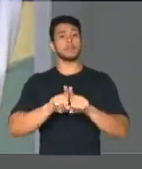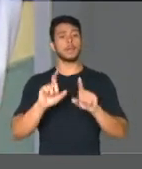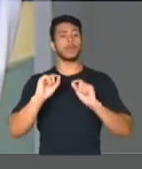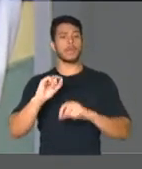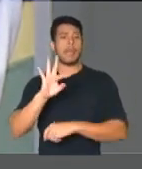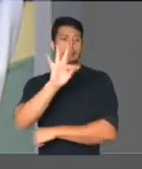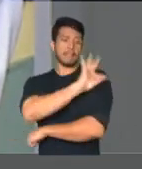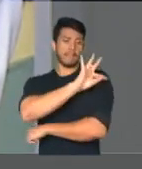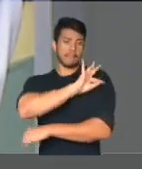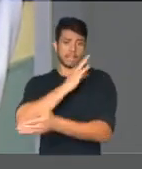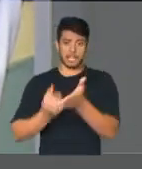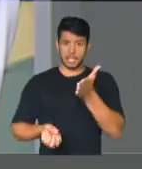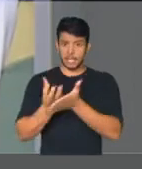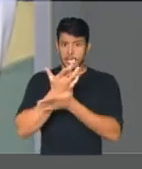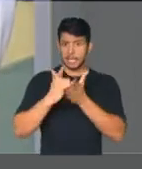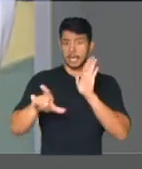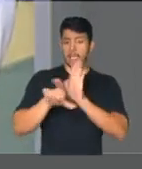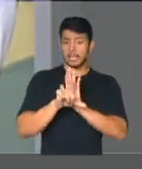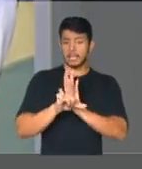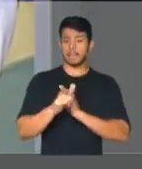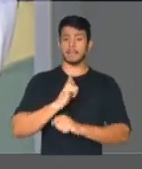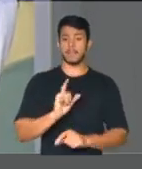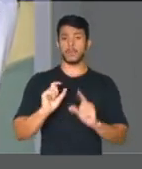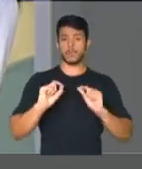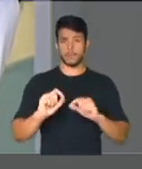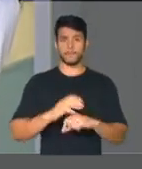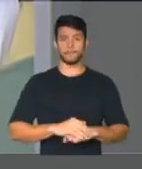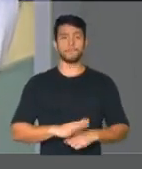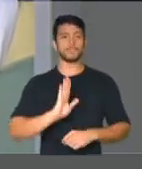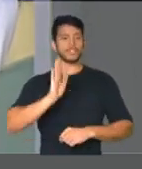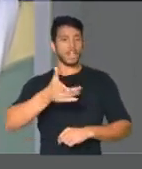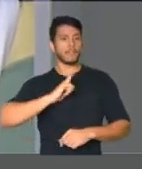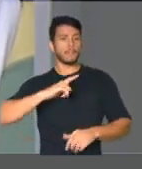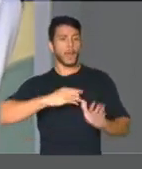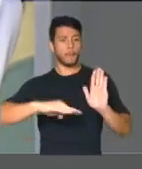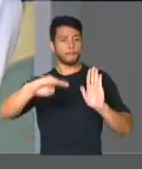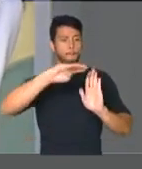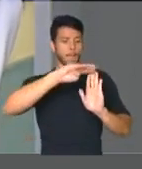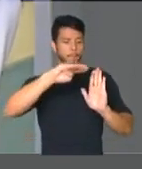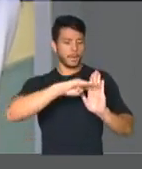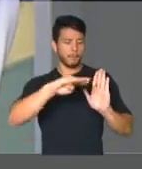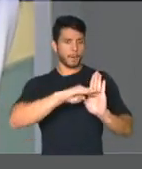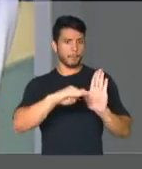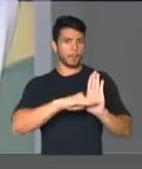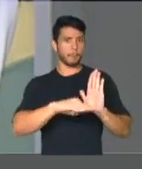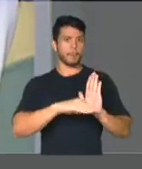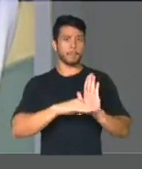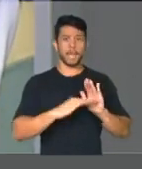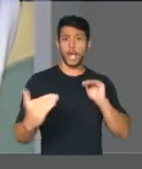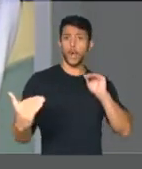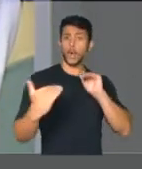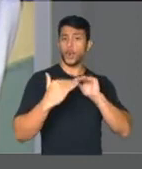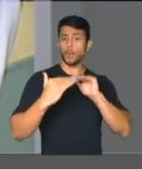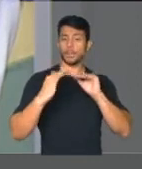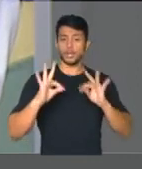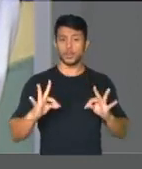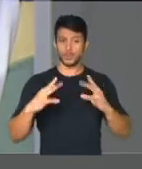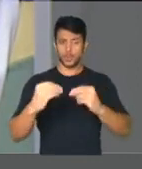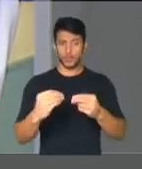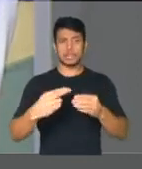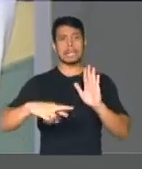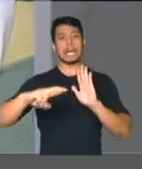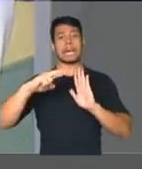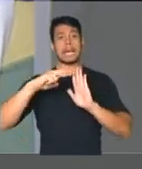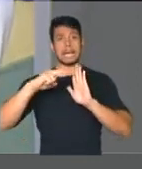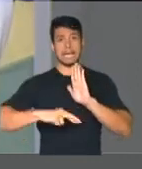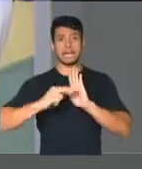legislativa, destaca-se que as proposições se encontram em harmonia com os postulados